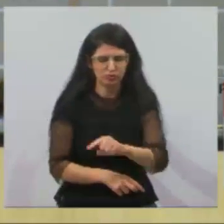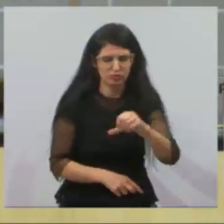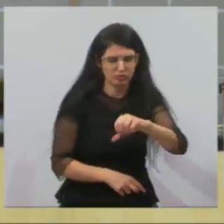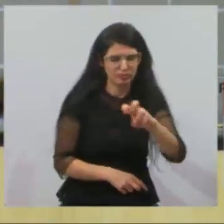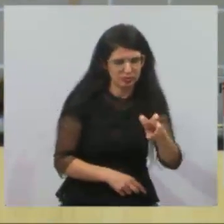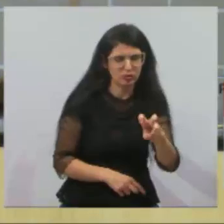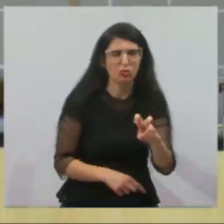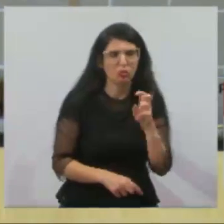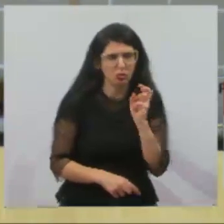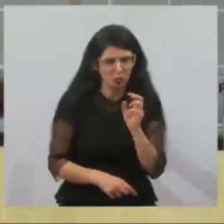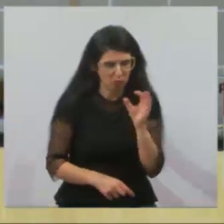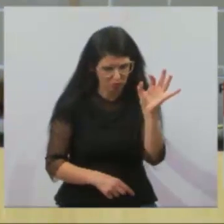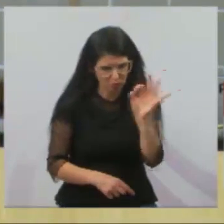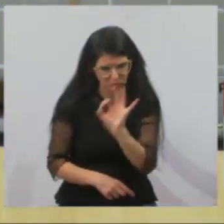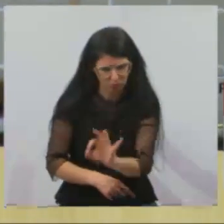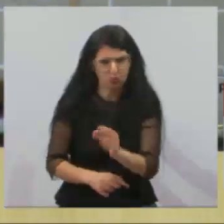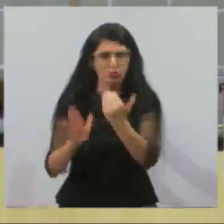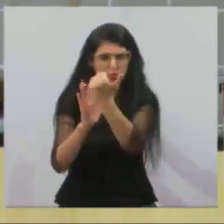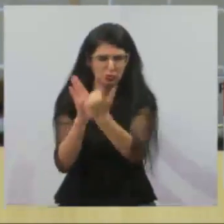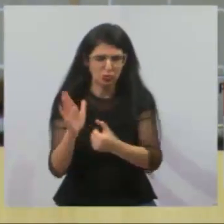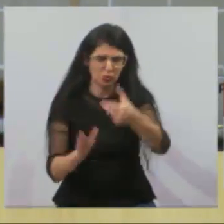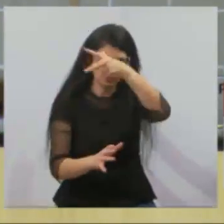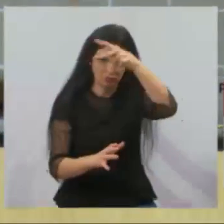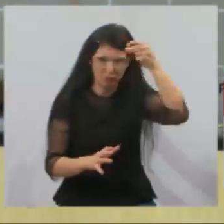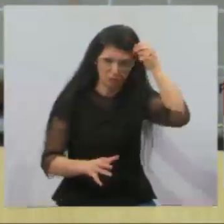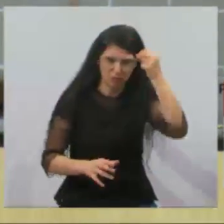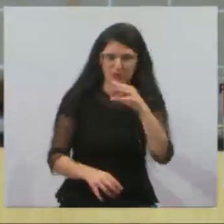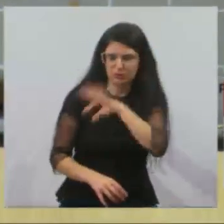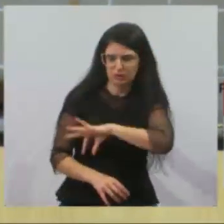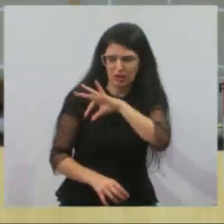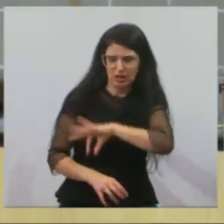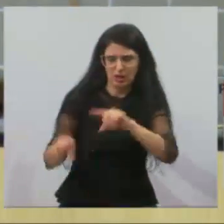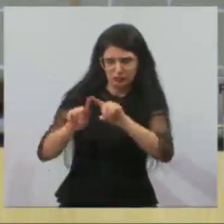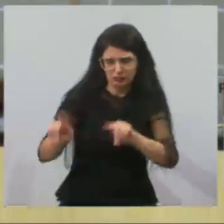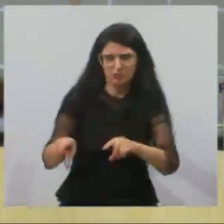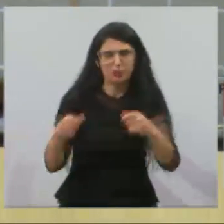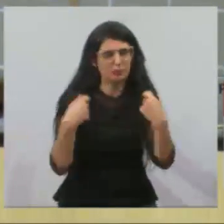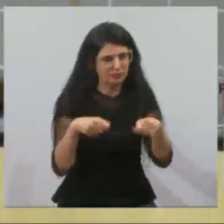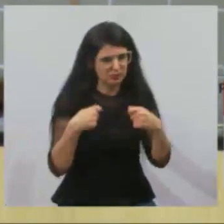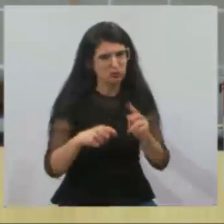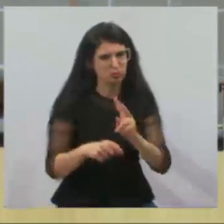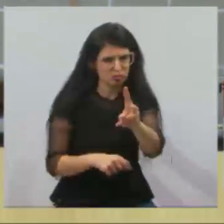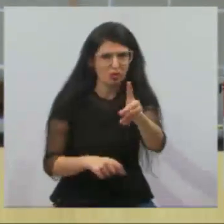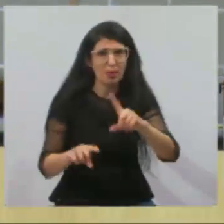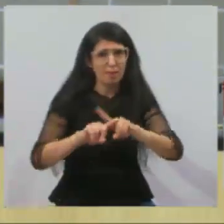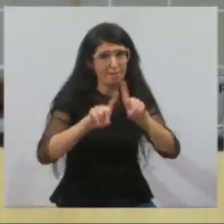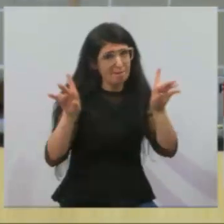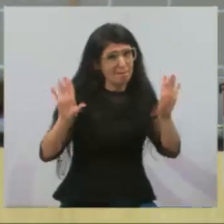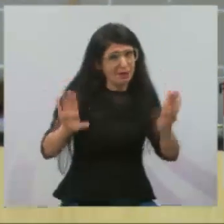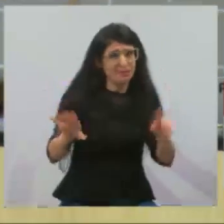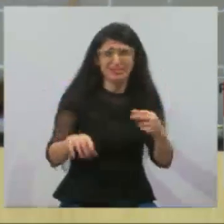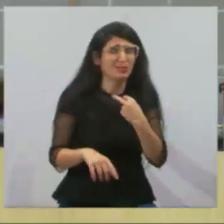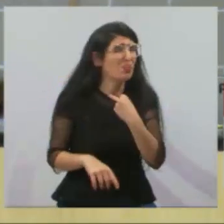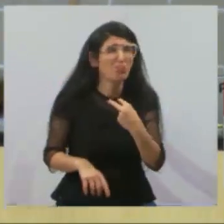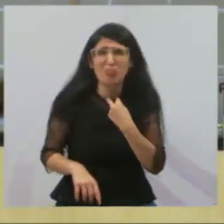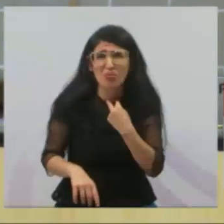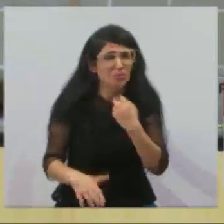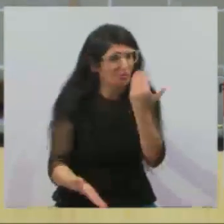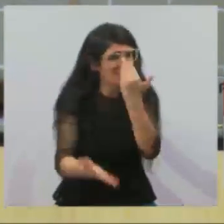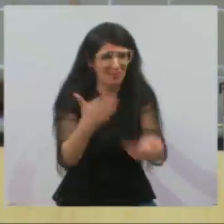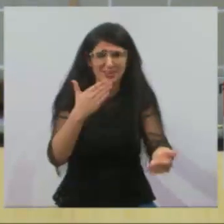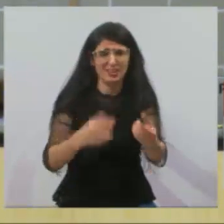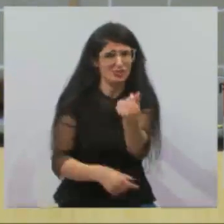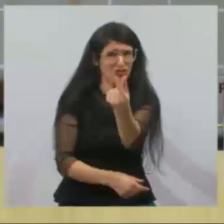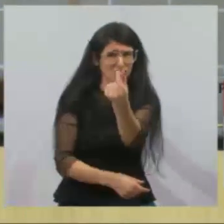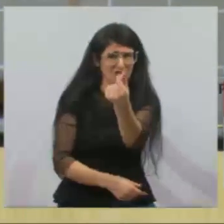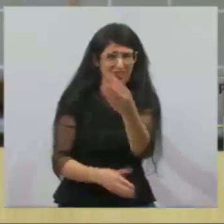quem necessita é a população. Não podemos perder essas emendas, não podemos